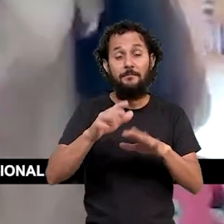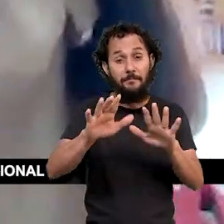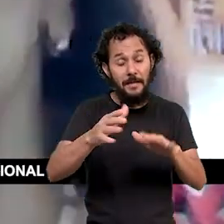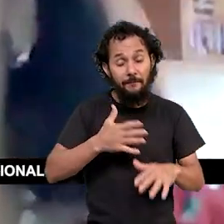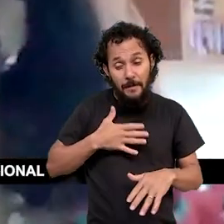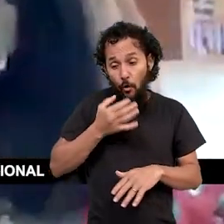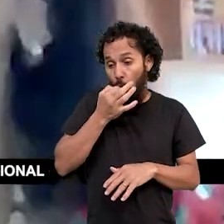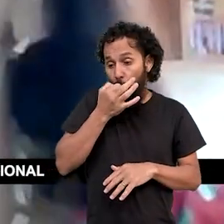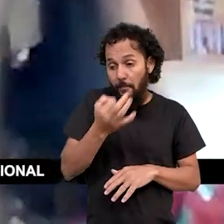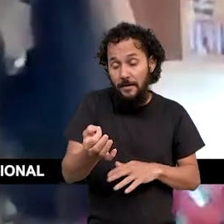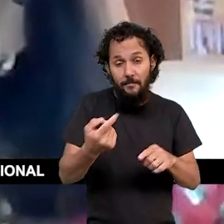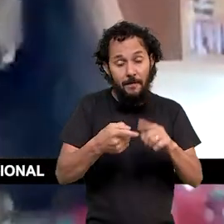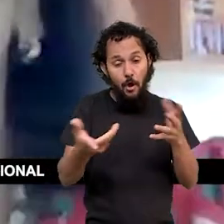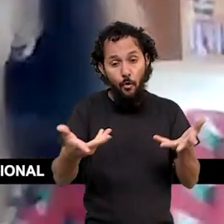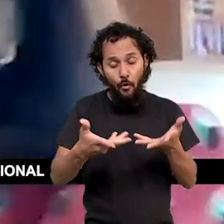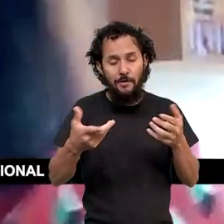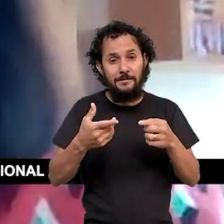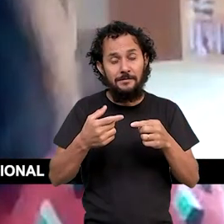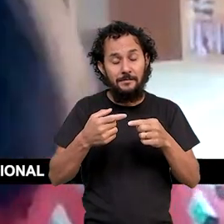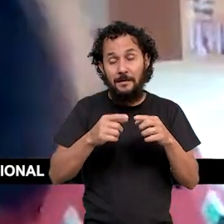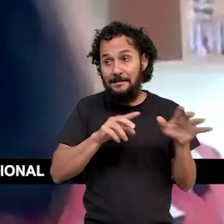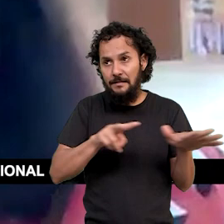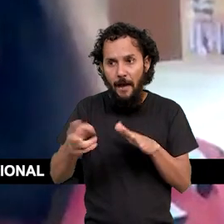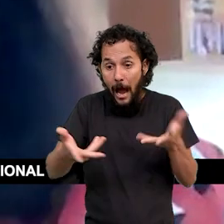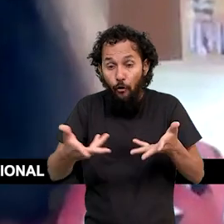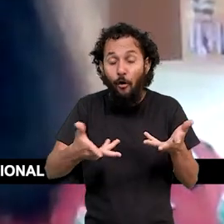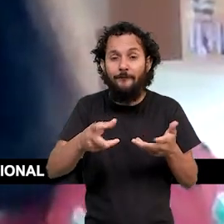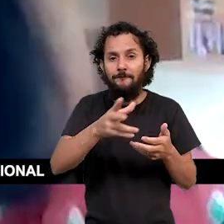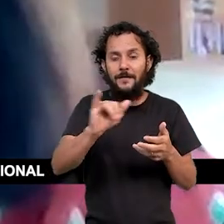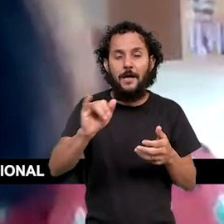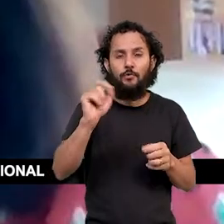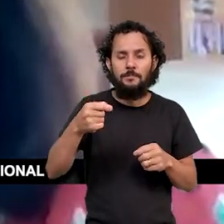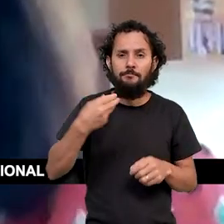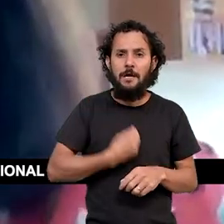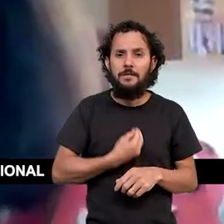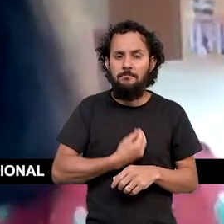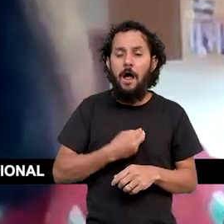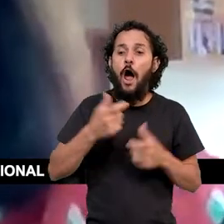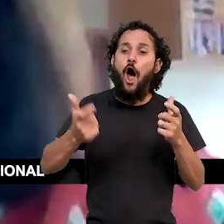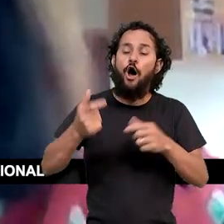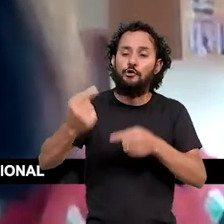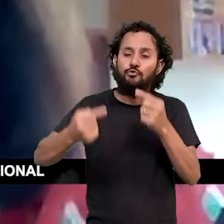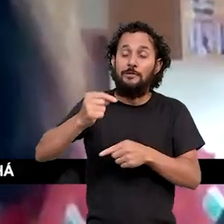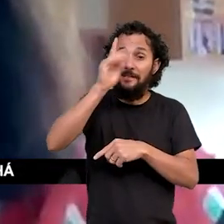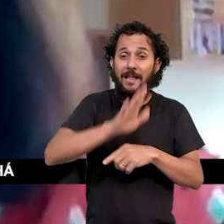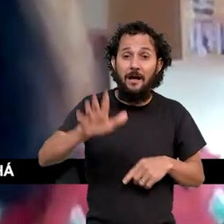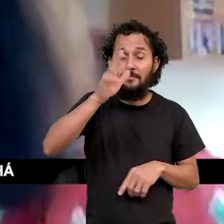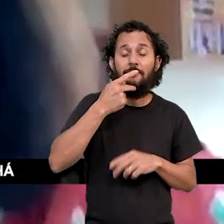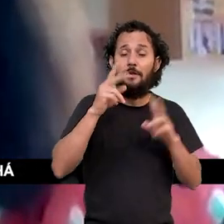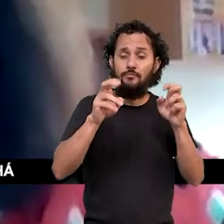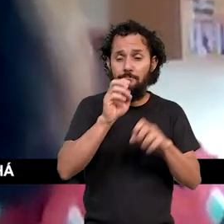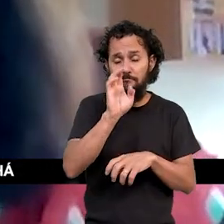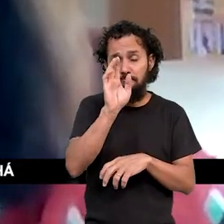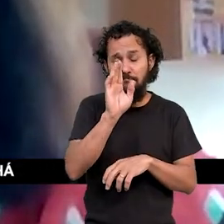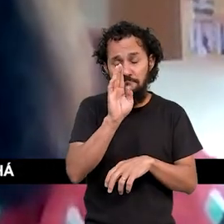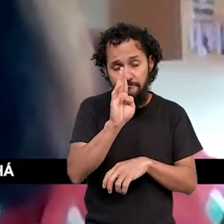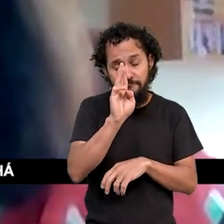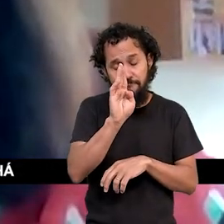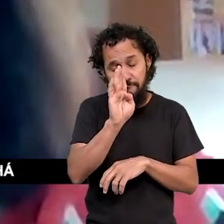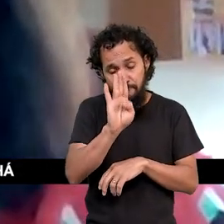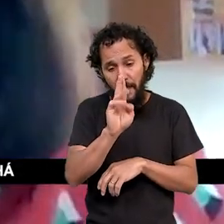meu entendimento, e hoje, essa semana eu ainda vou fazer parte de uma discussão nacional a respeito da BNCC.